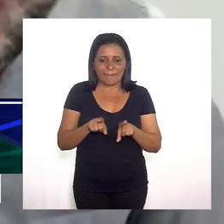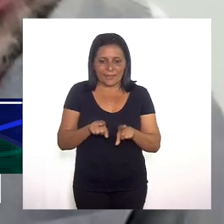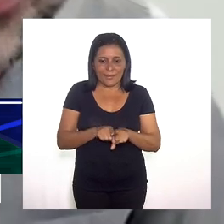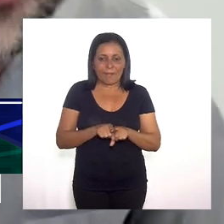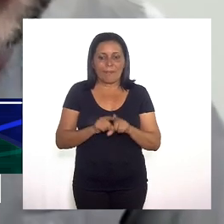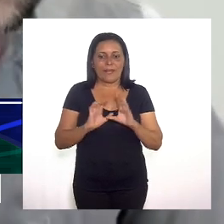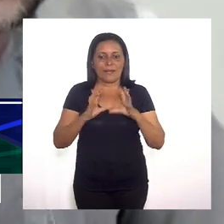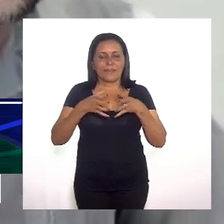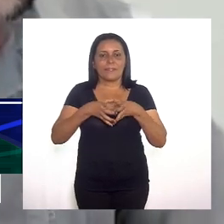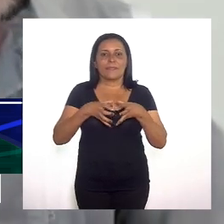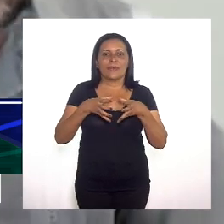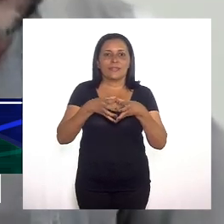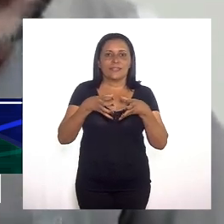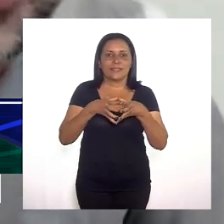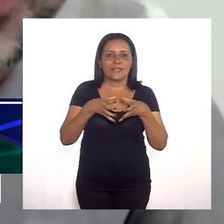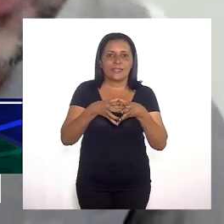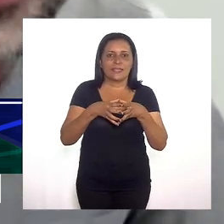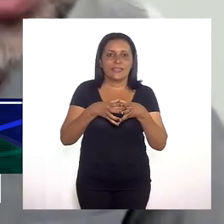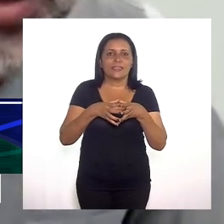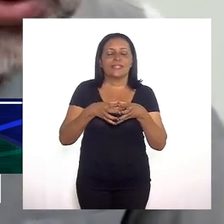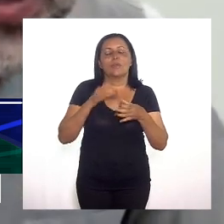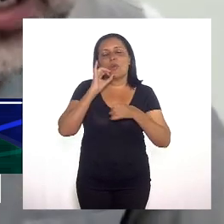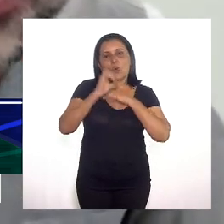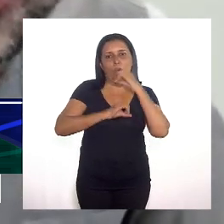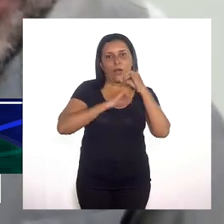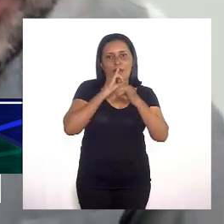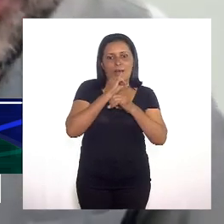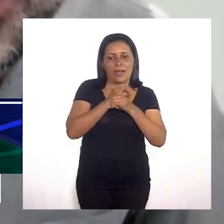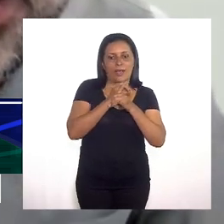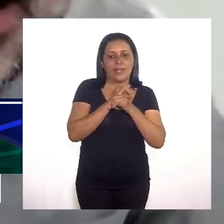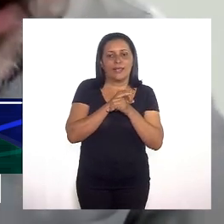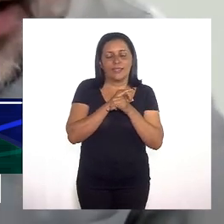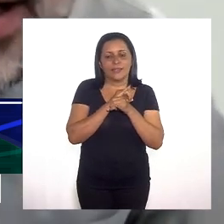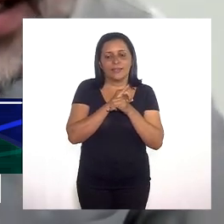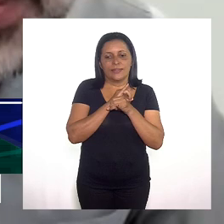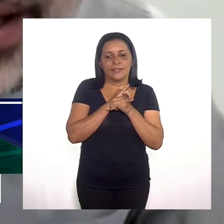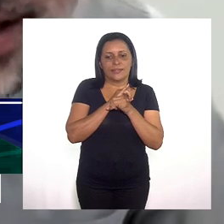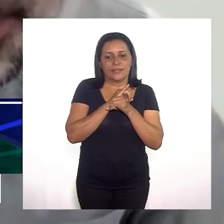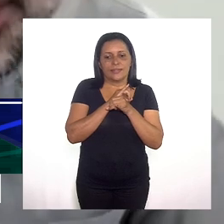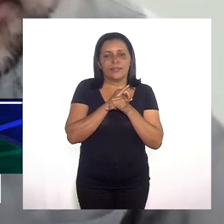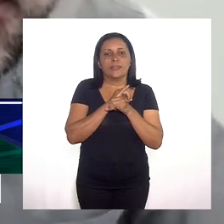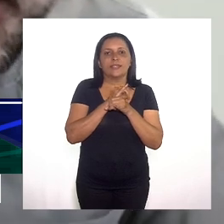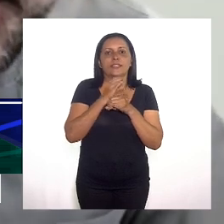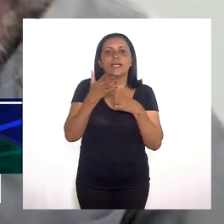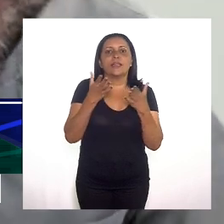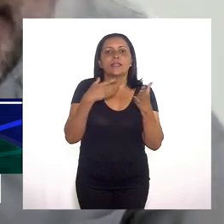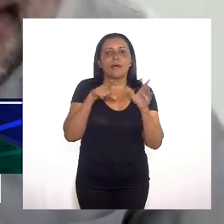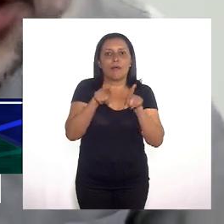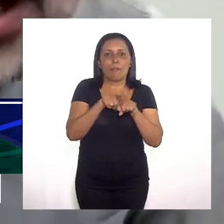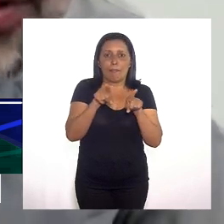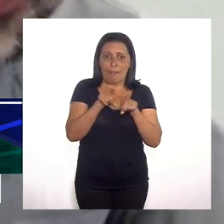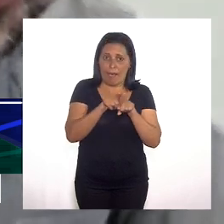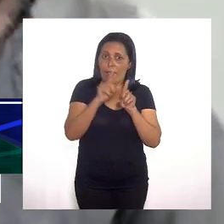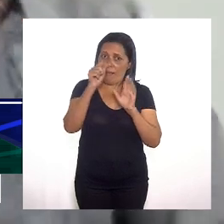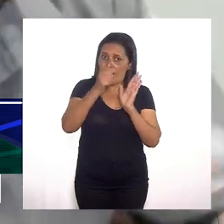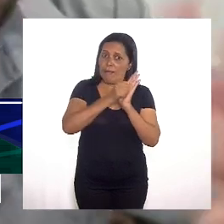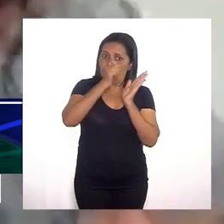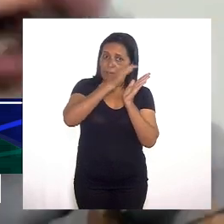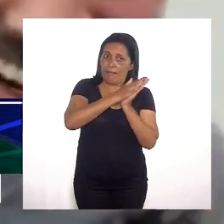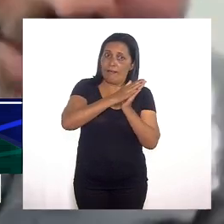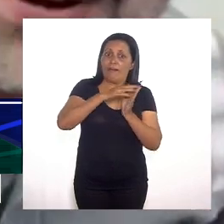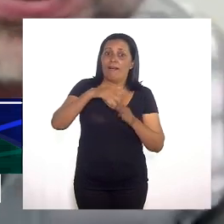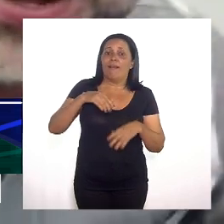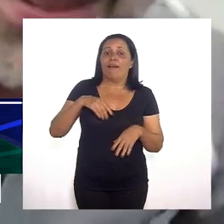comissão do Cumpra-se, atendeu lá e já autuaram a linha amarela por descumprimento da nossa lei estadual.